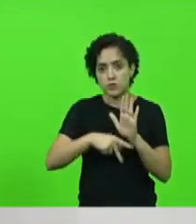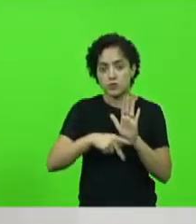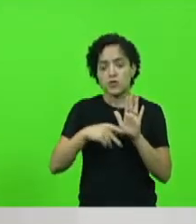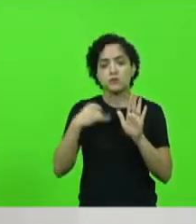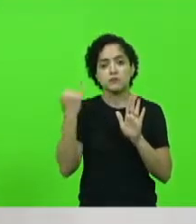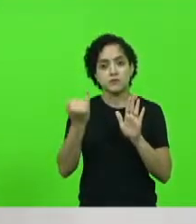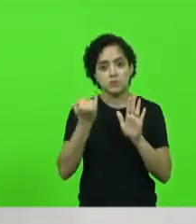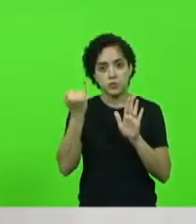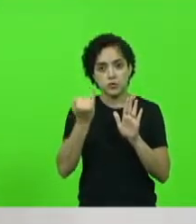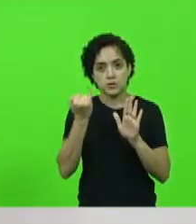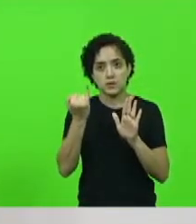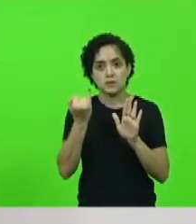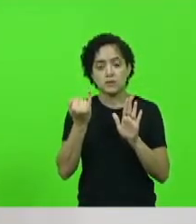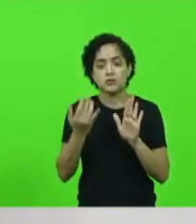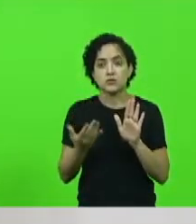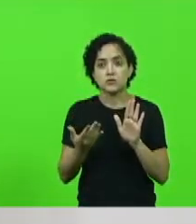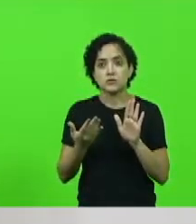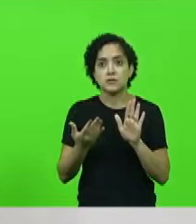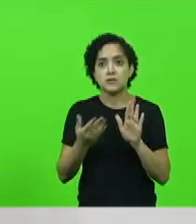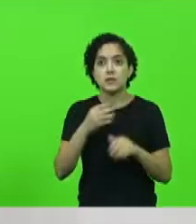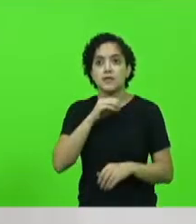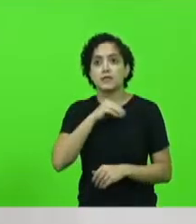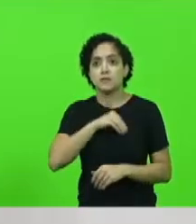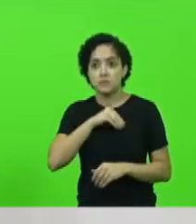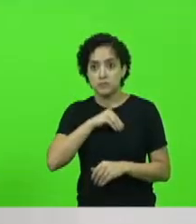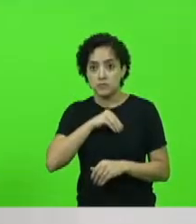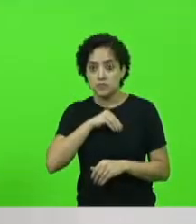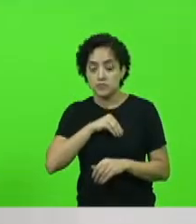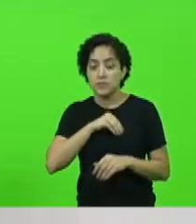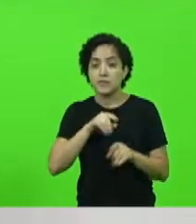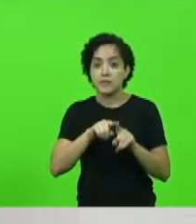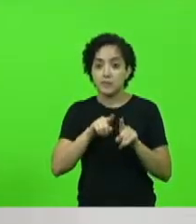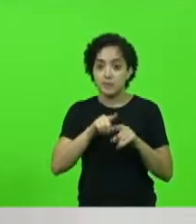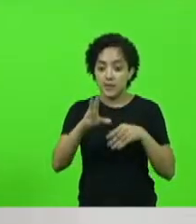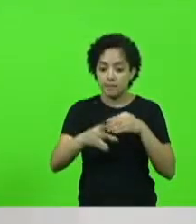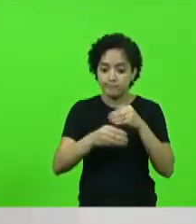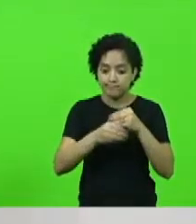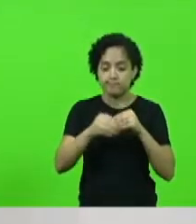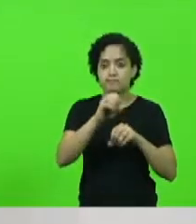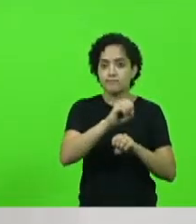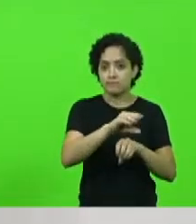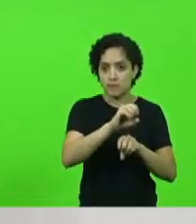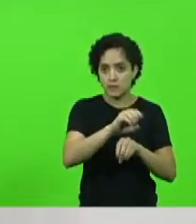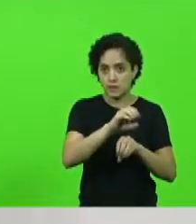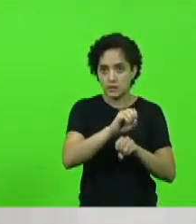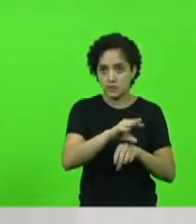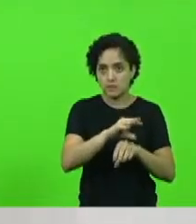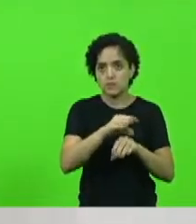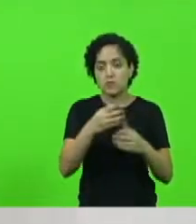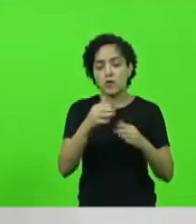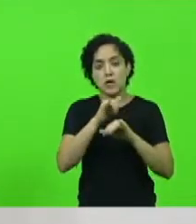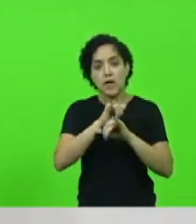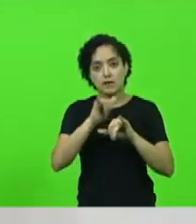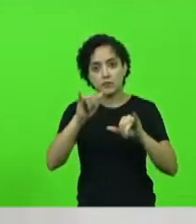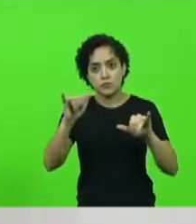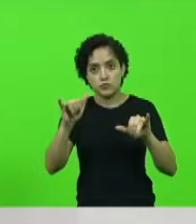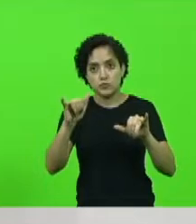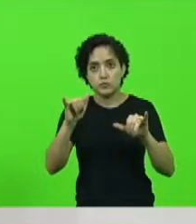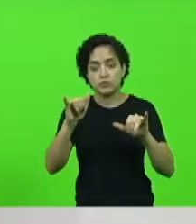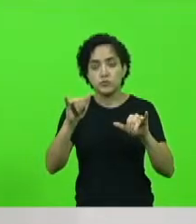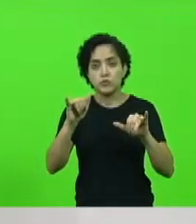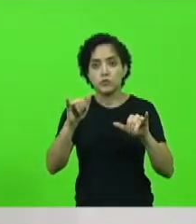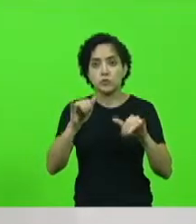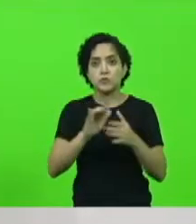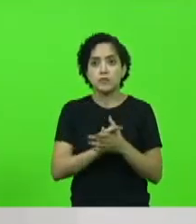o projeto da remuneração da educação. O governo anunciou o